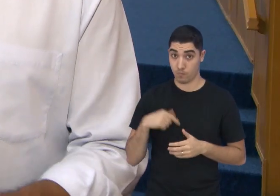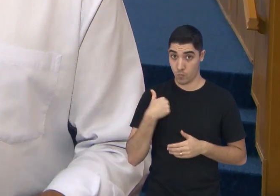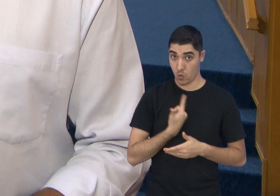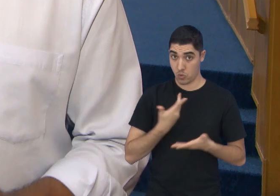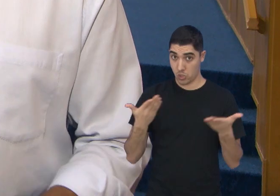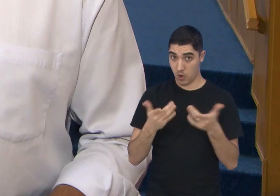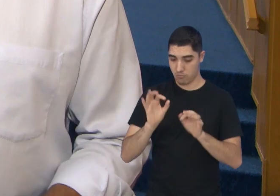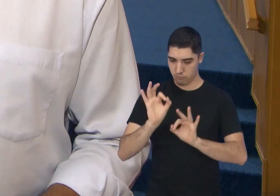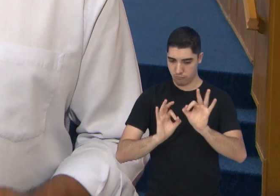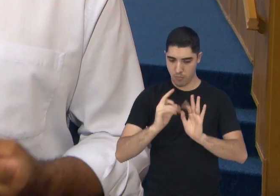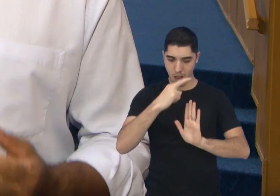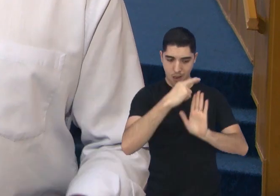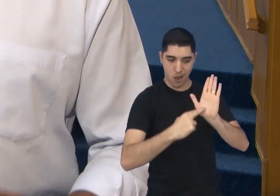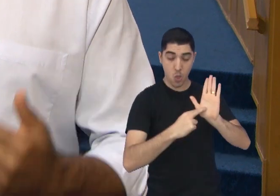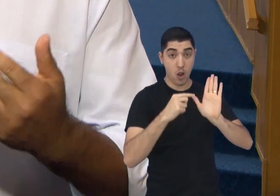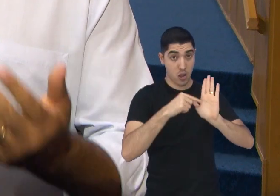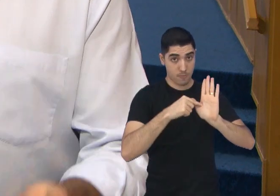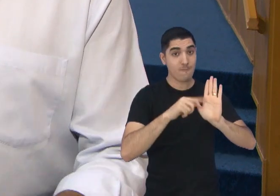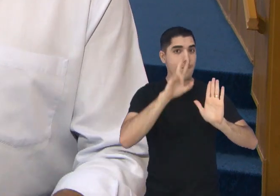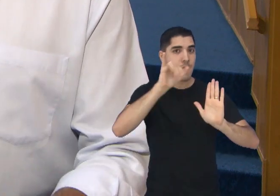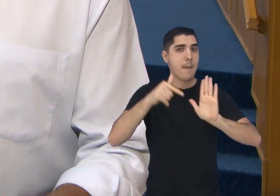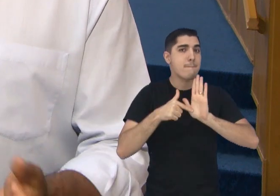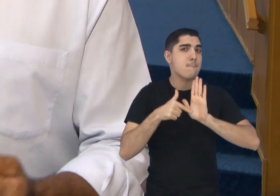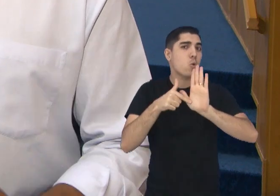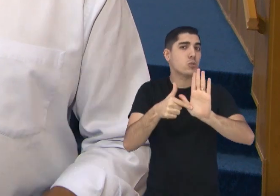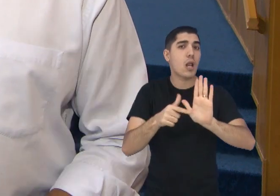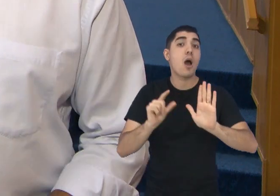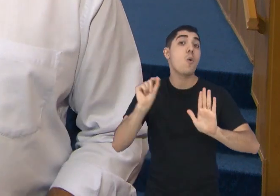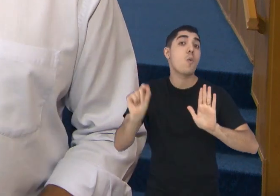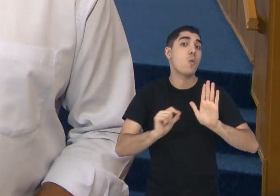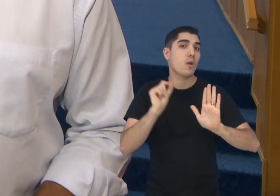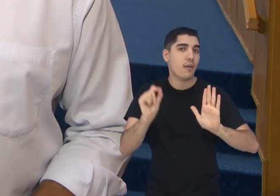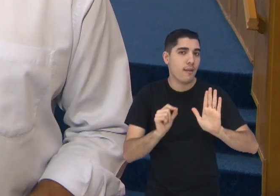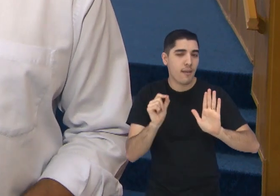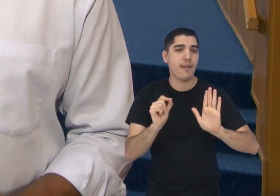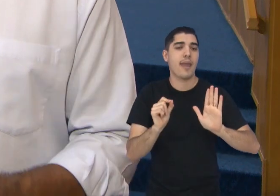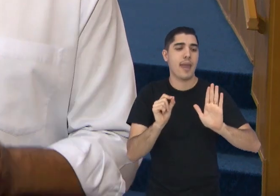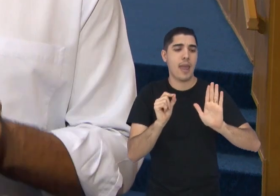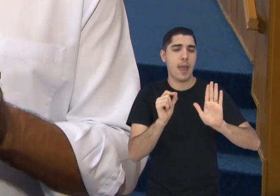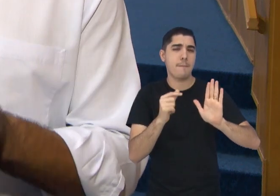e esse relatório com certeza vai apontar algumas